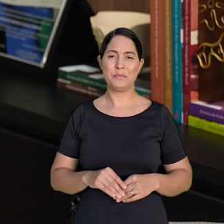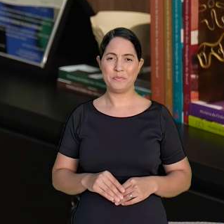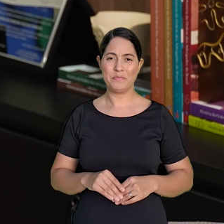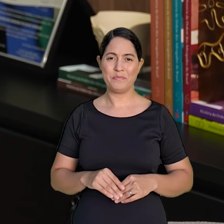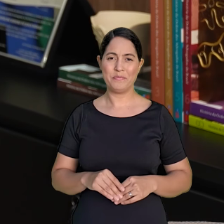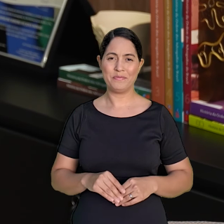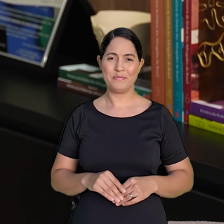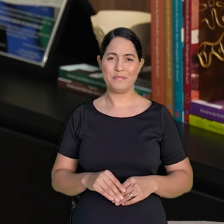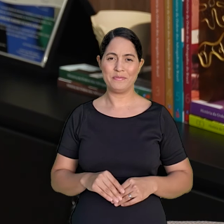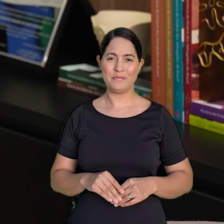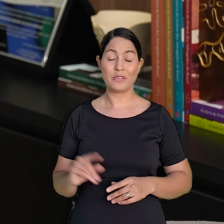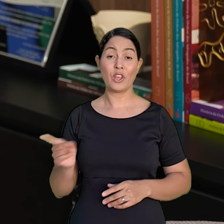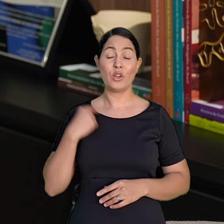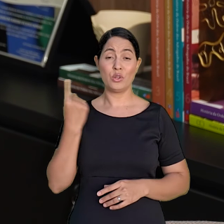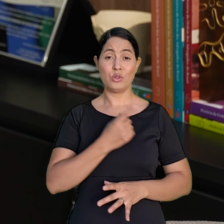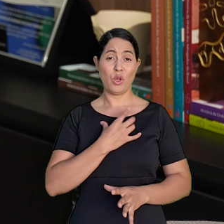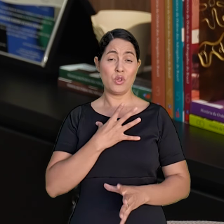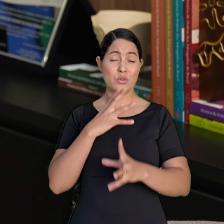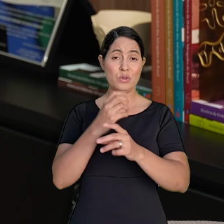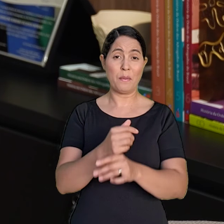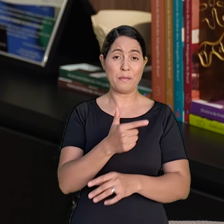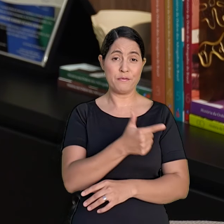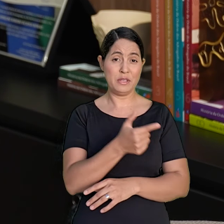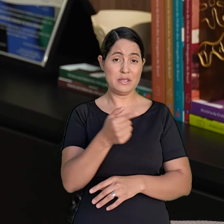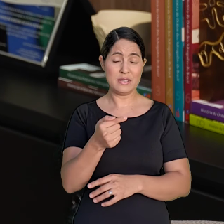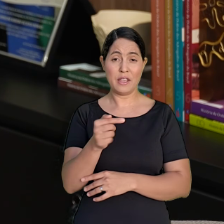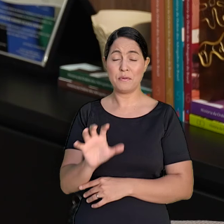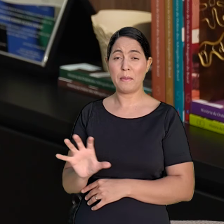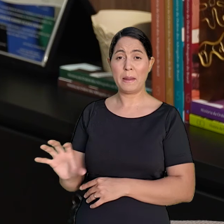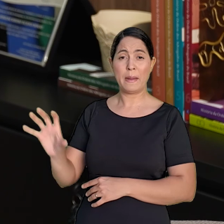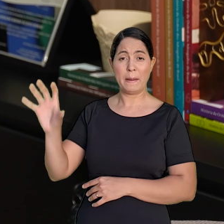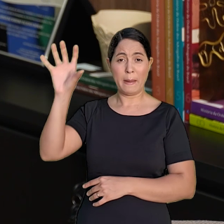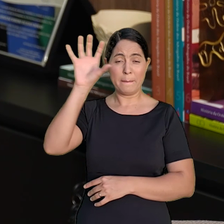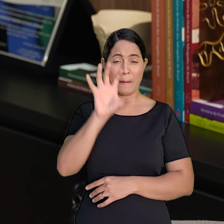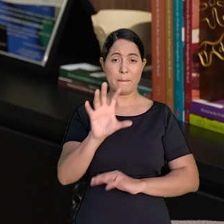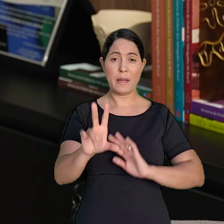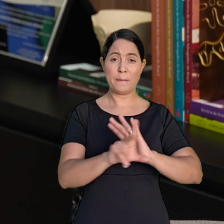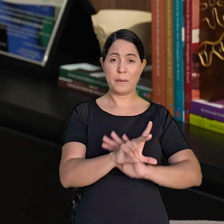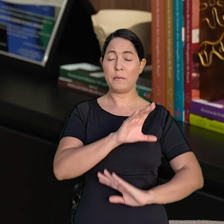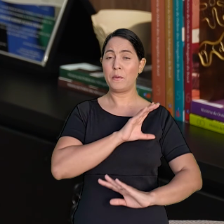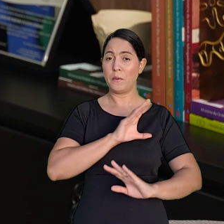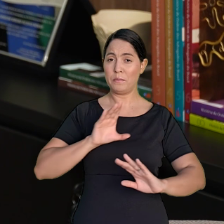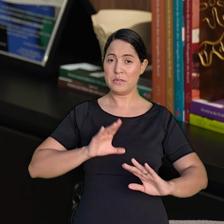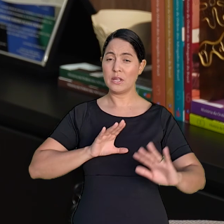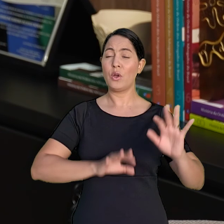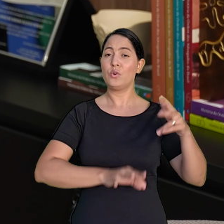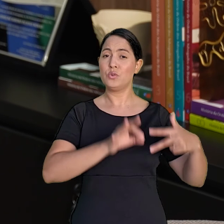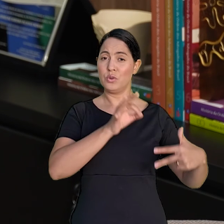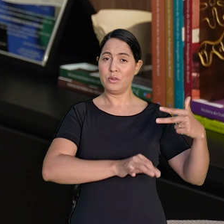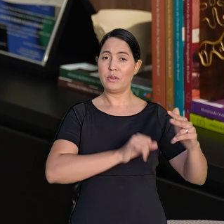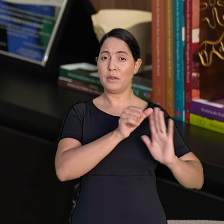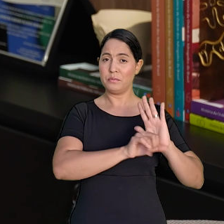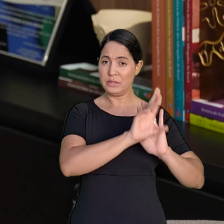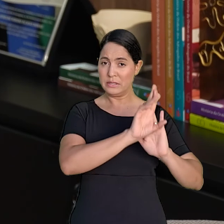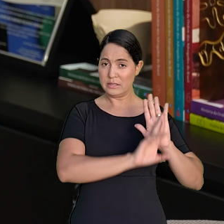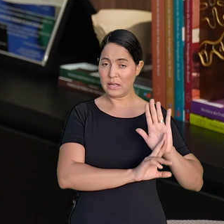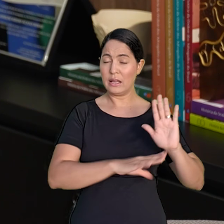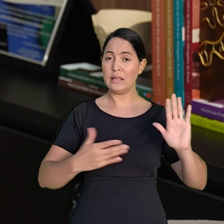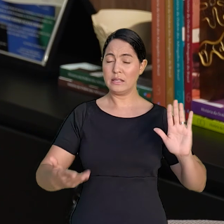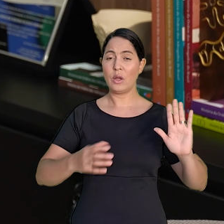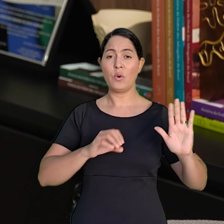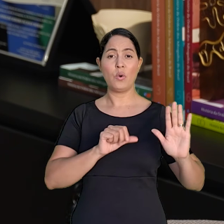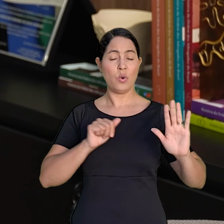Em conjunto com as nossas 27 seccionais e por meio da Comissão de Mobilização para a Reforma do Judiciário, a OAB